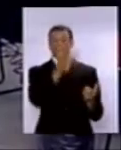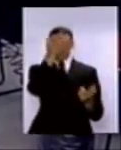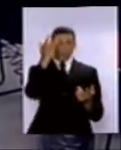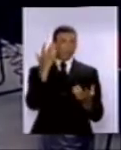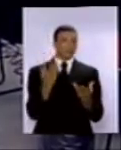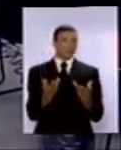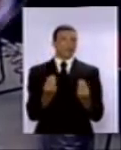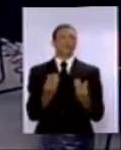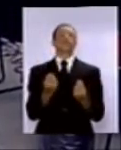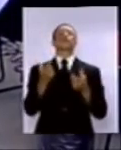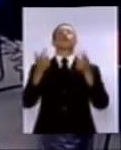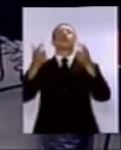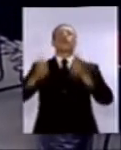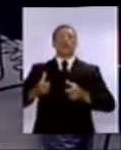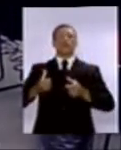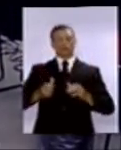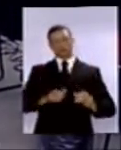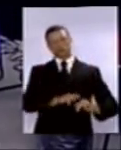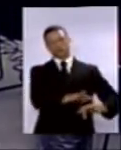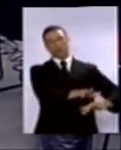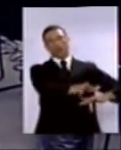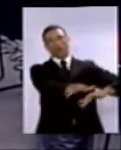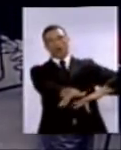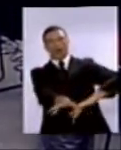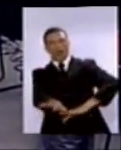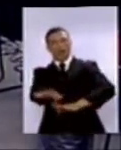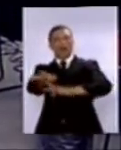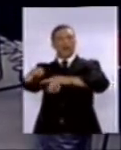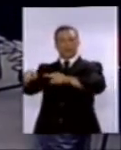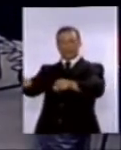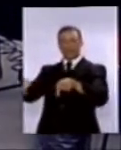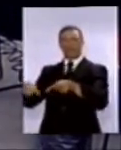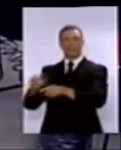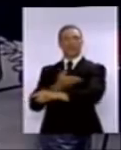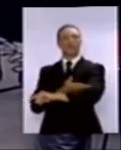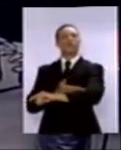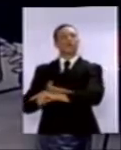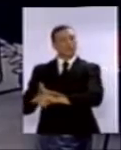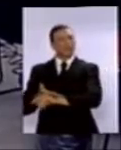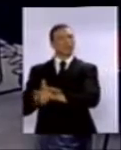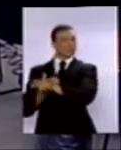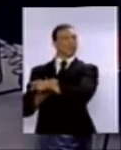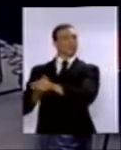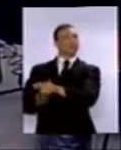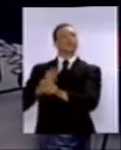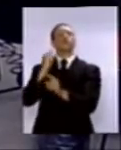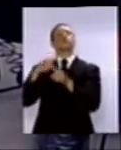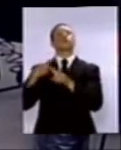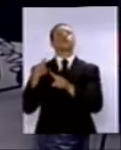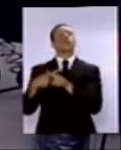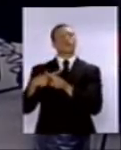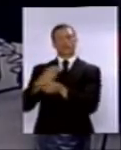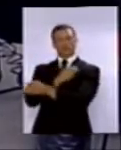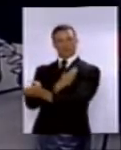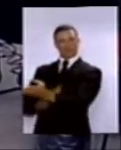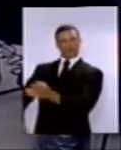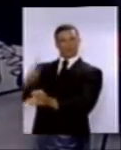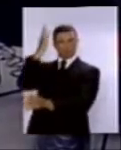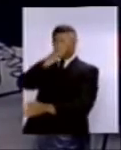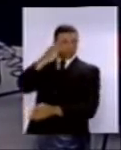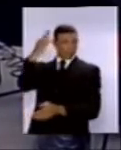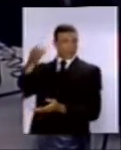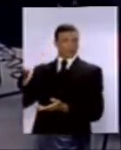todo mundo saindo aqui do plenário e se dirigindo até o salão branco para cumprimentar o ministro recém-empossado